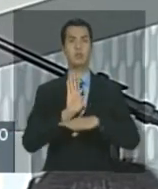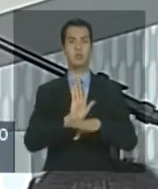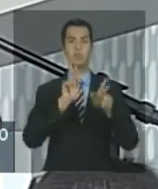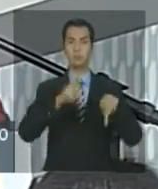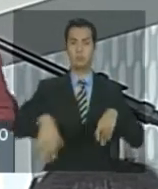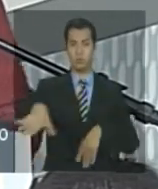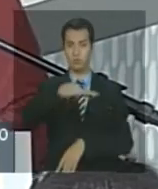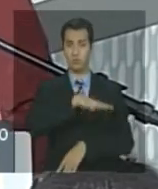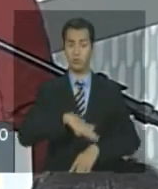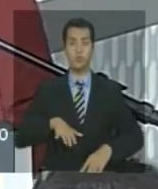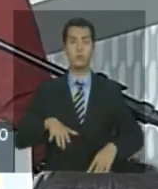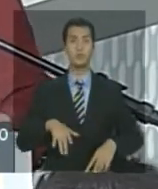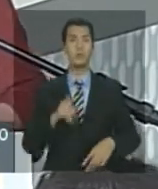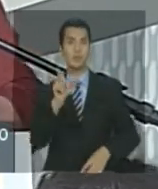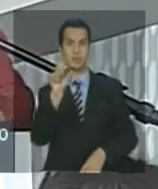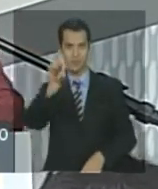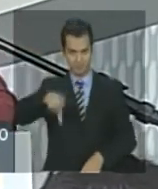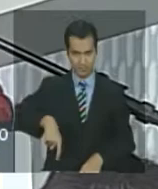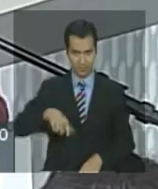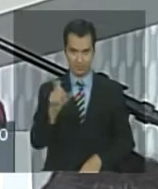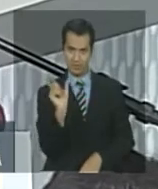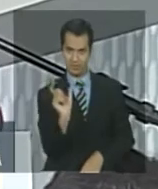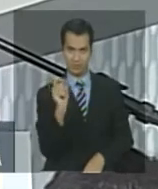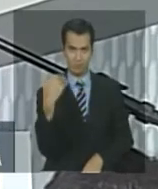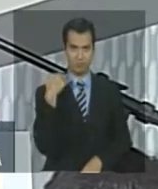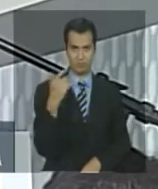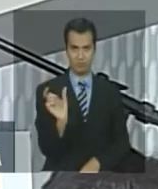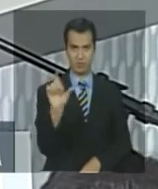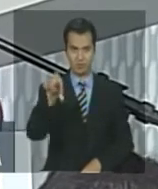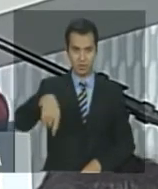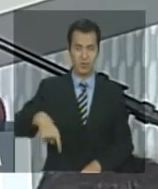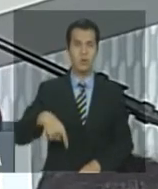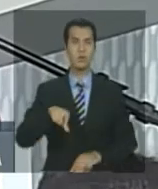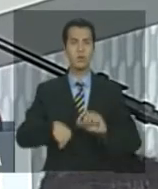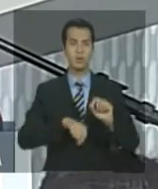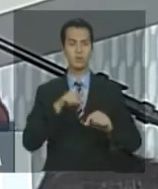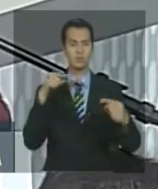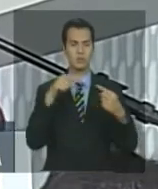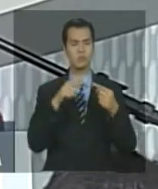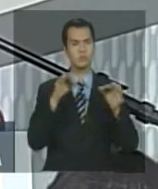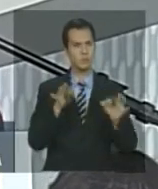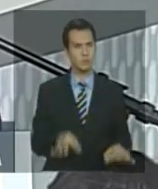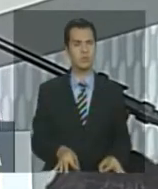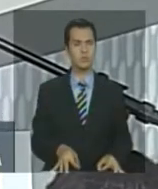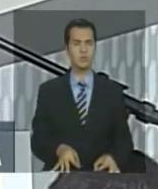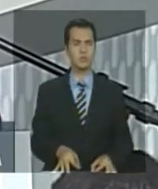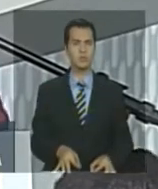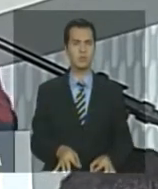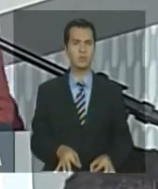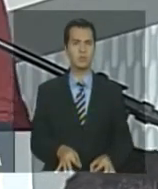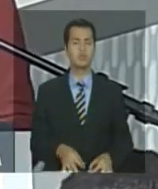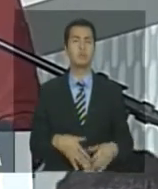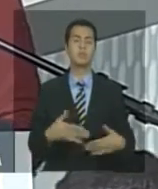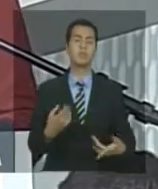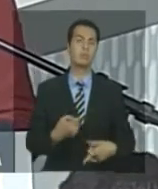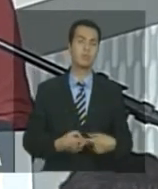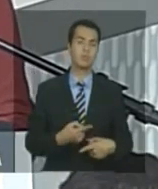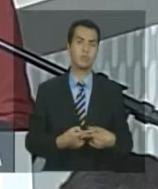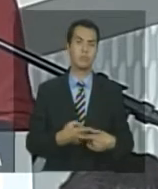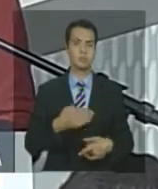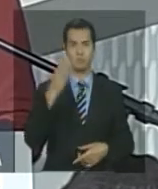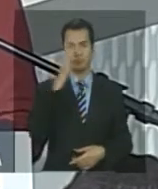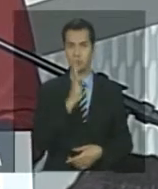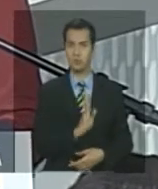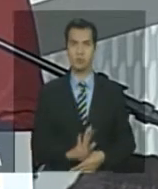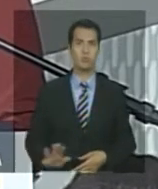é o cartão que garante que a população brasileira, ninguém dos brasileiros e das brasileiras